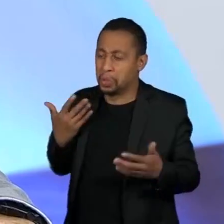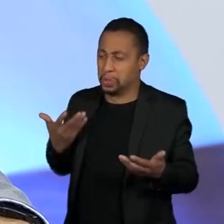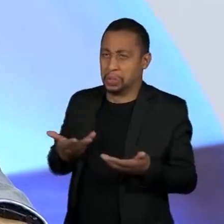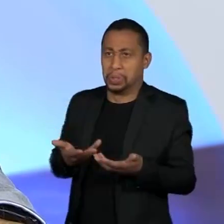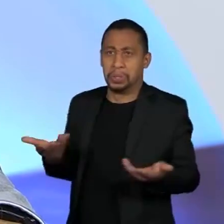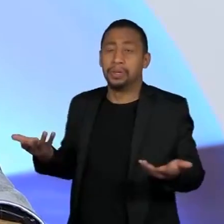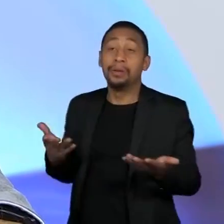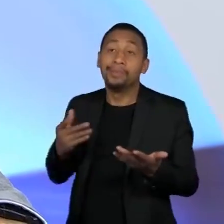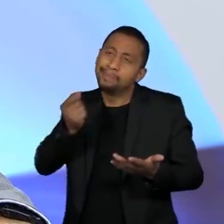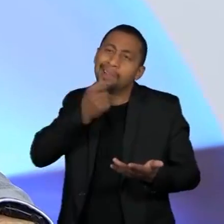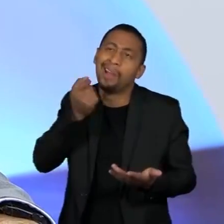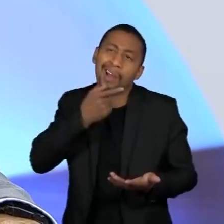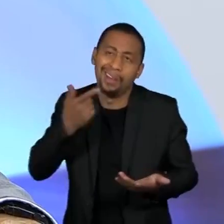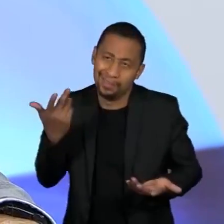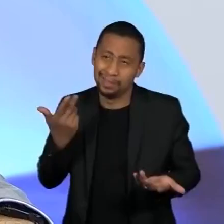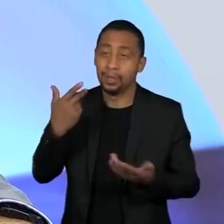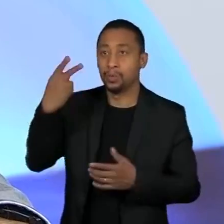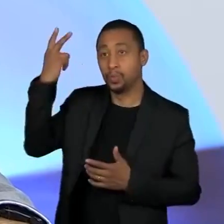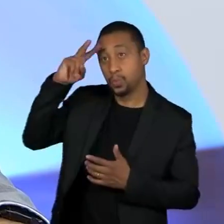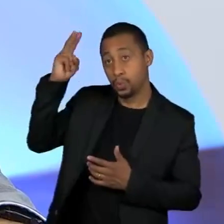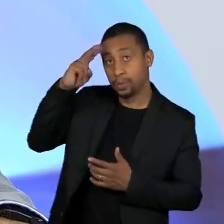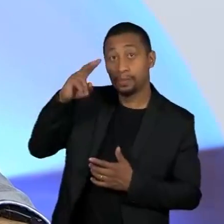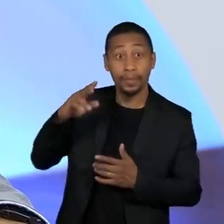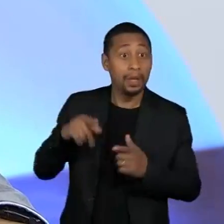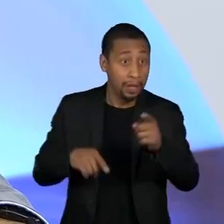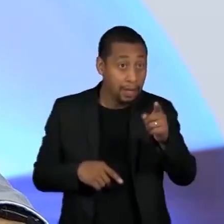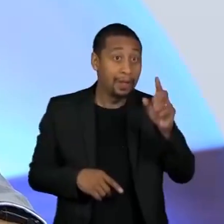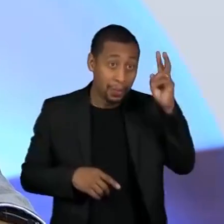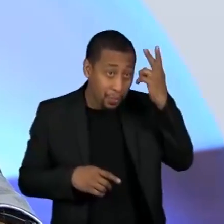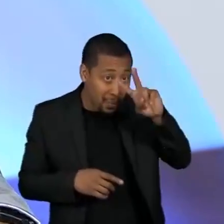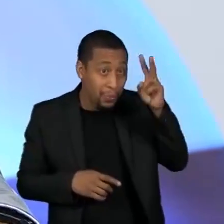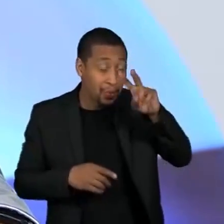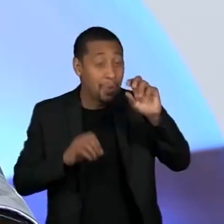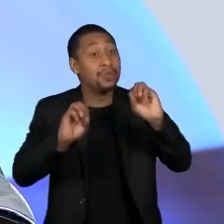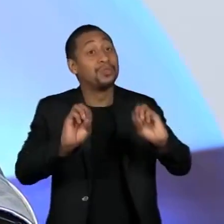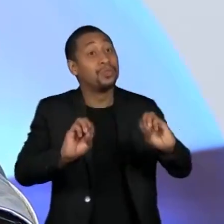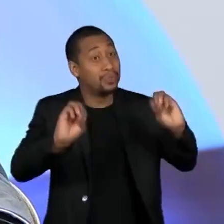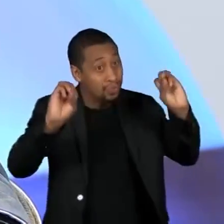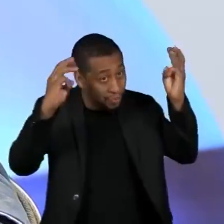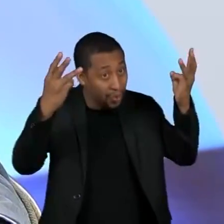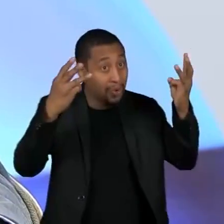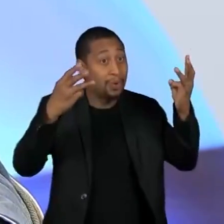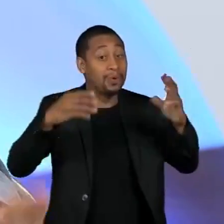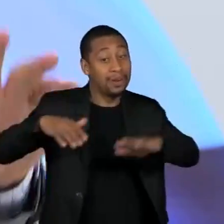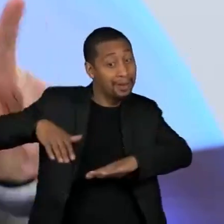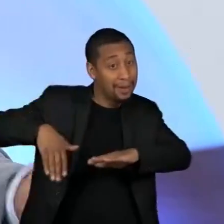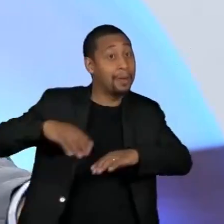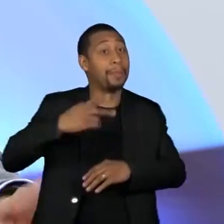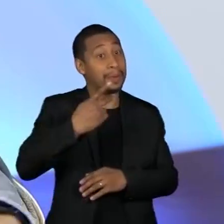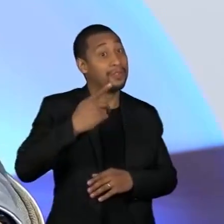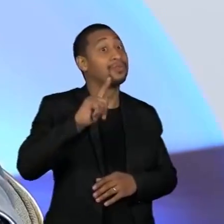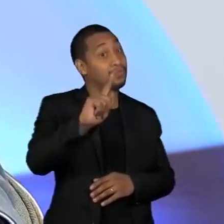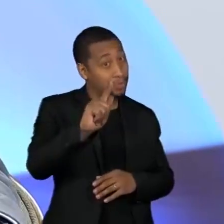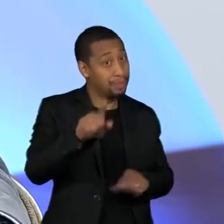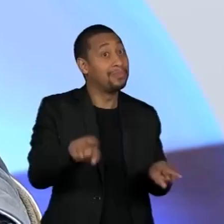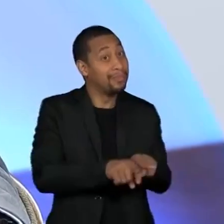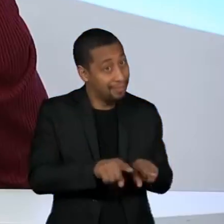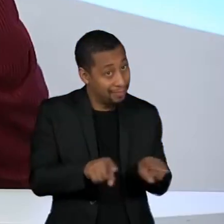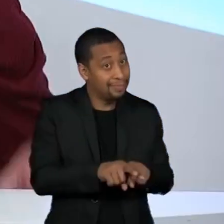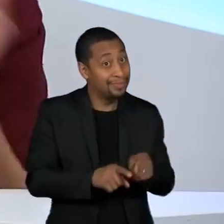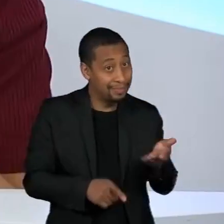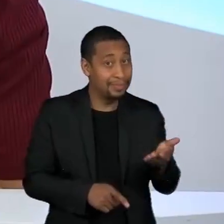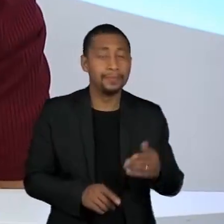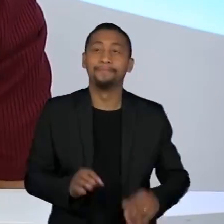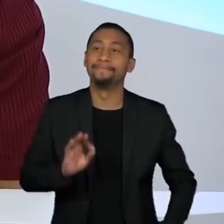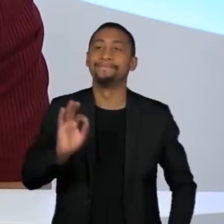era uma história e falava que era na Praia Grande diga-se de passagem É